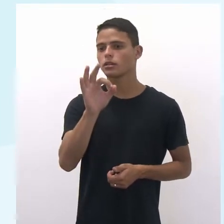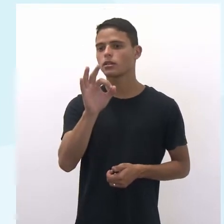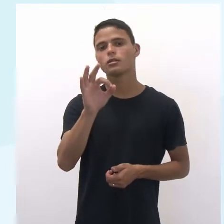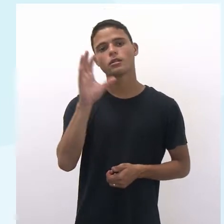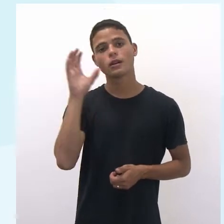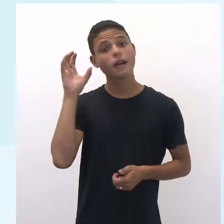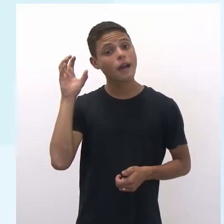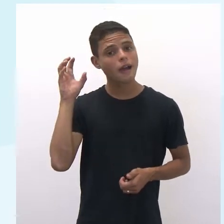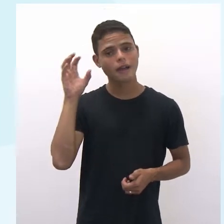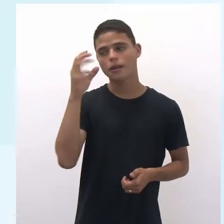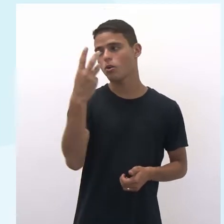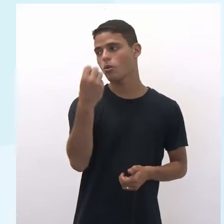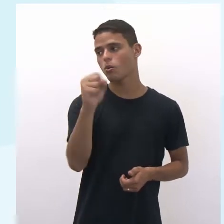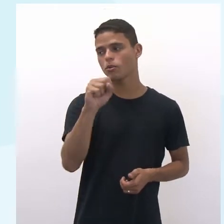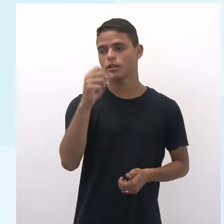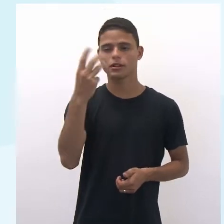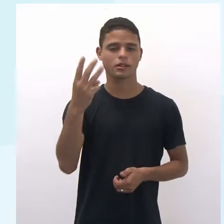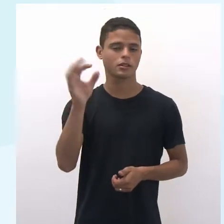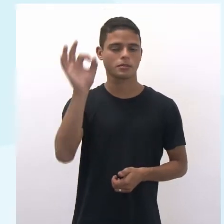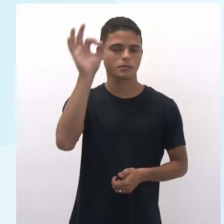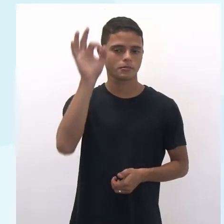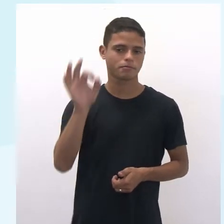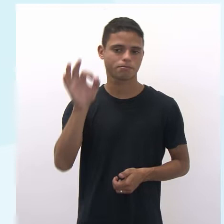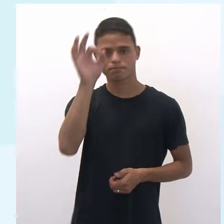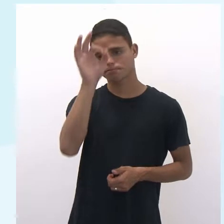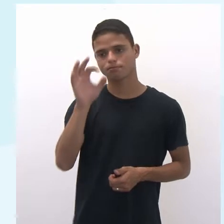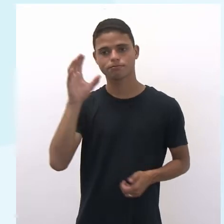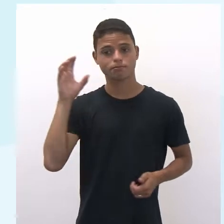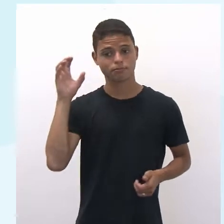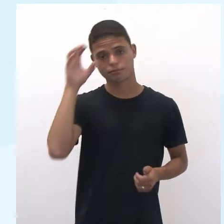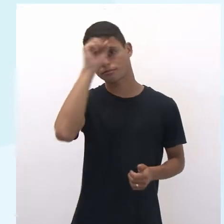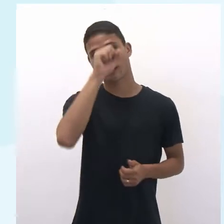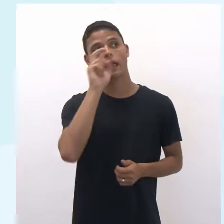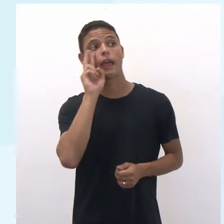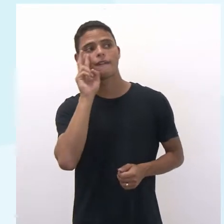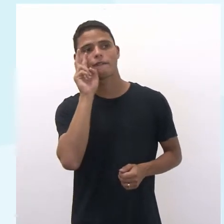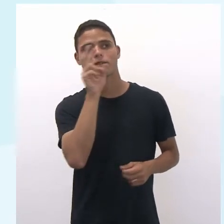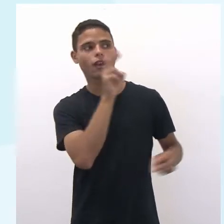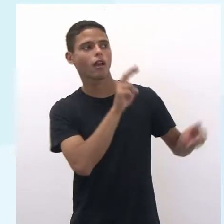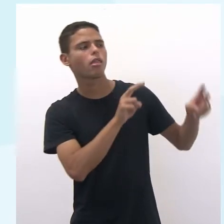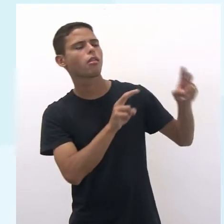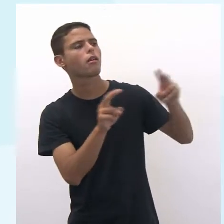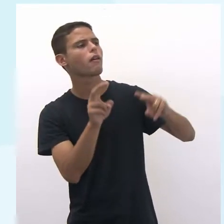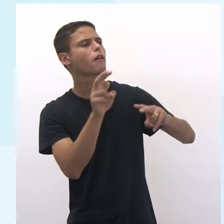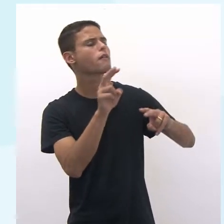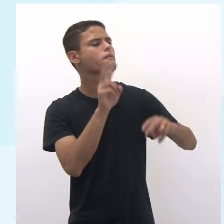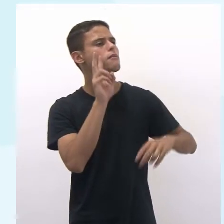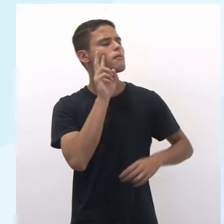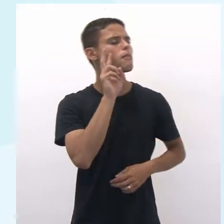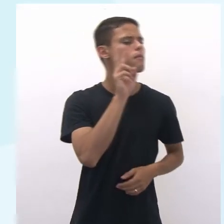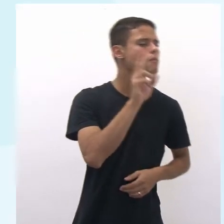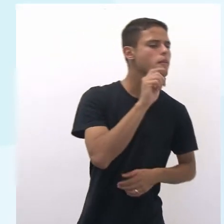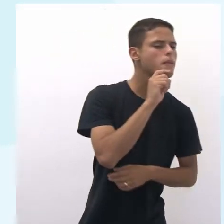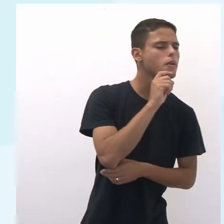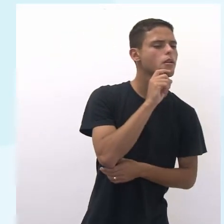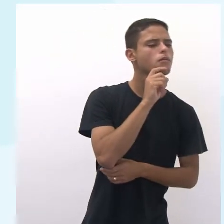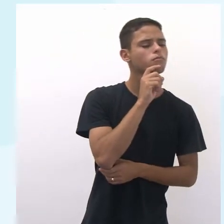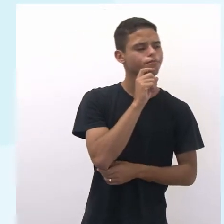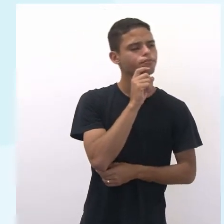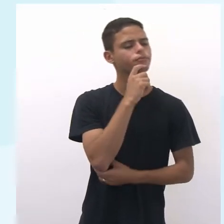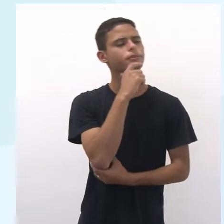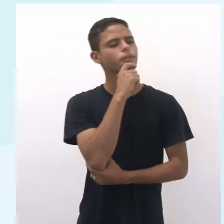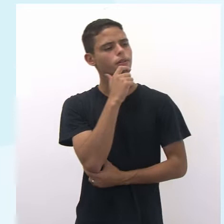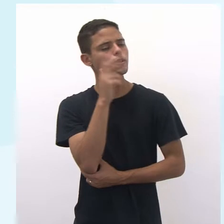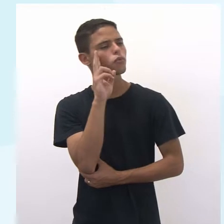gente? 83% aprendem por meio da visão, de olhar, de assistir,